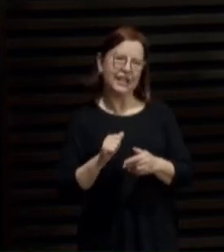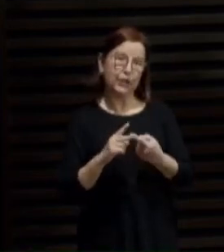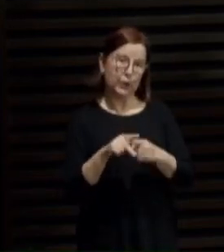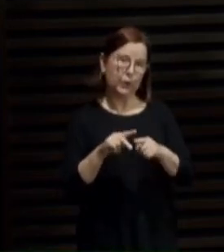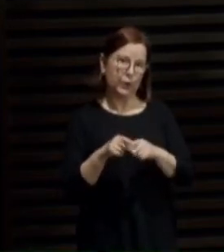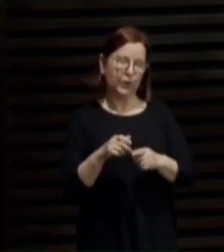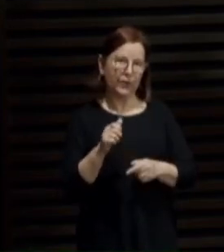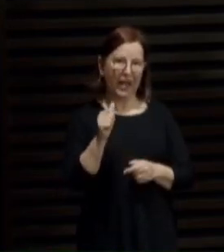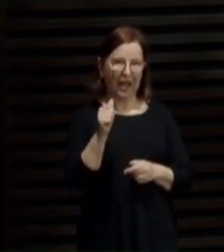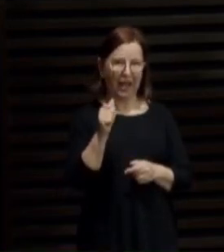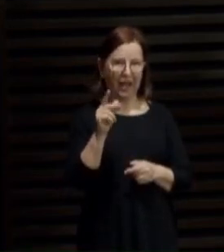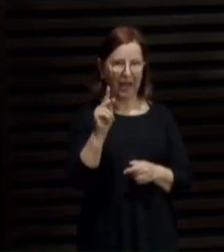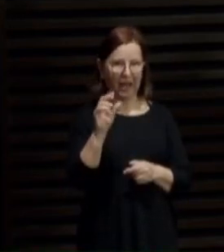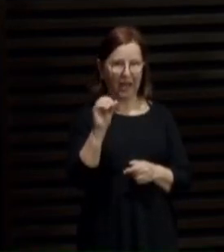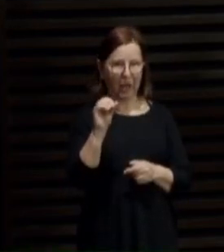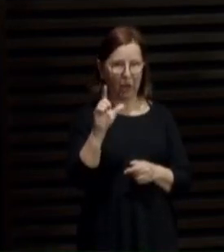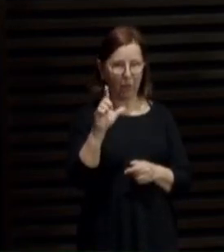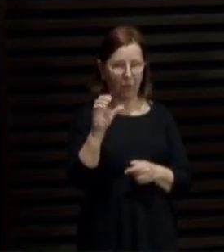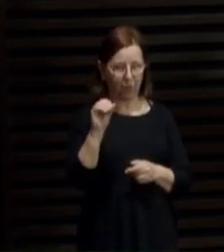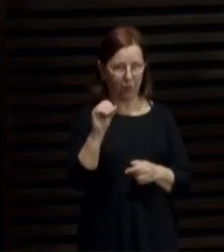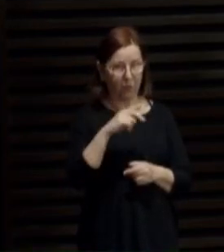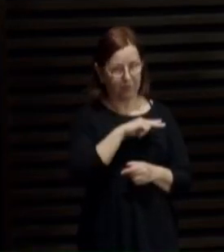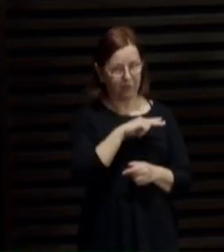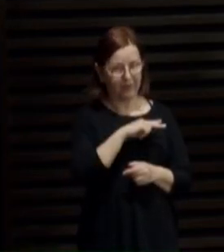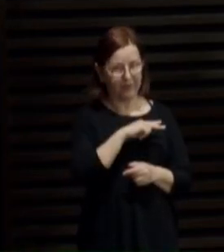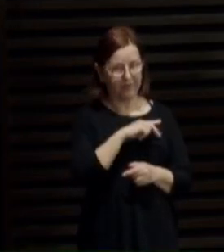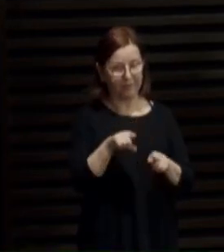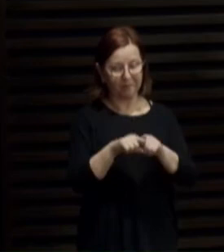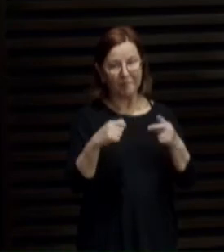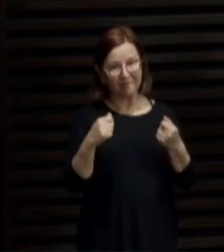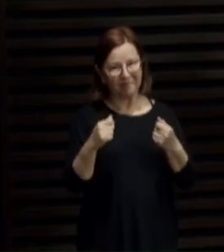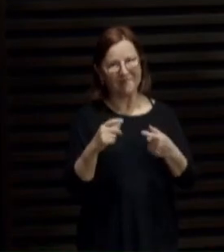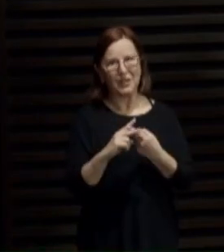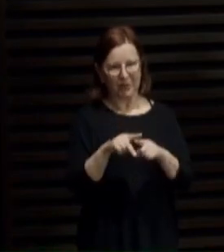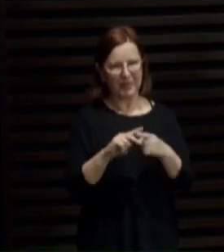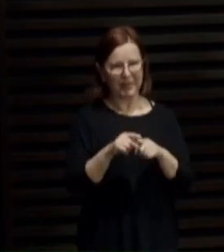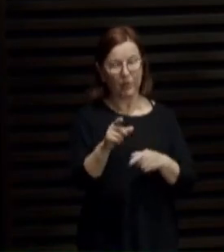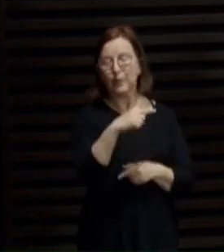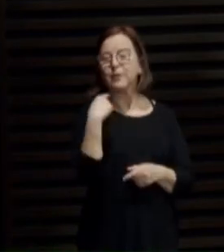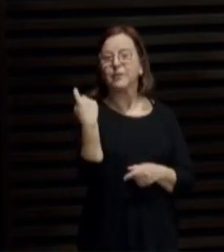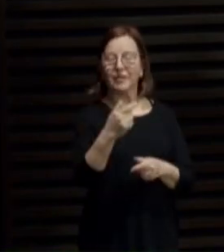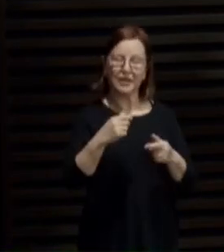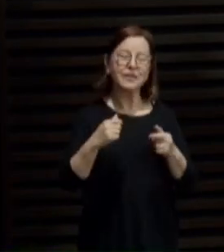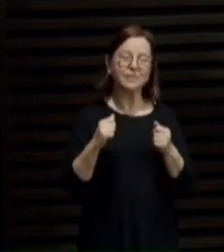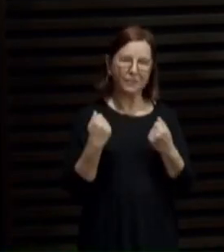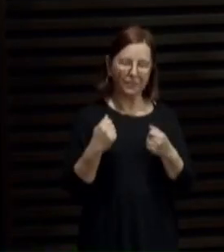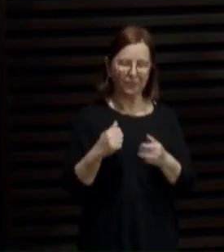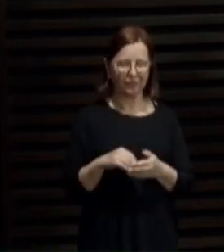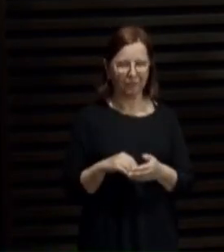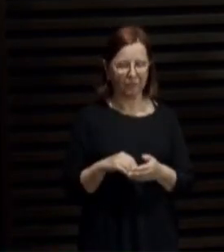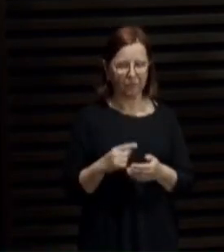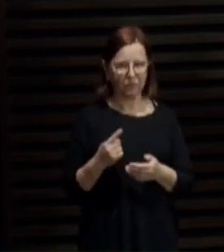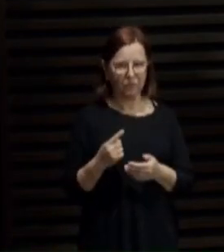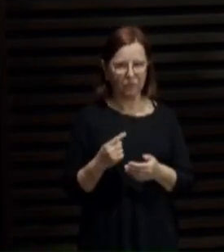reservadinho e faz publicamente. É preciso correção, nós precisamos de correção. Para o teólogo